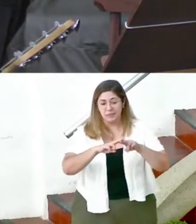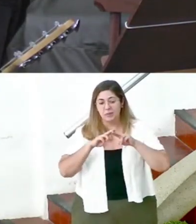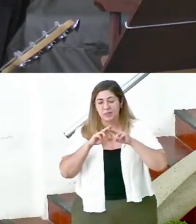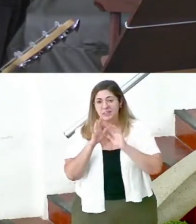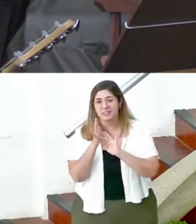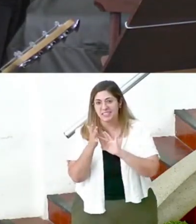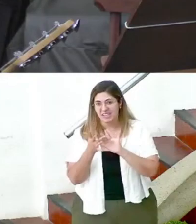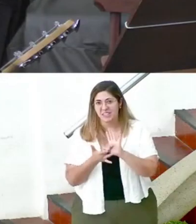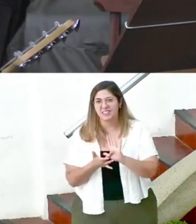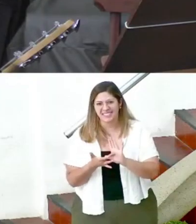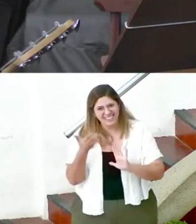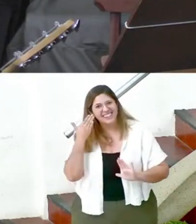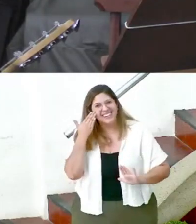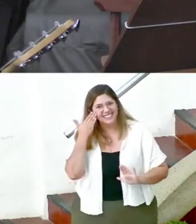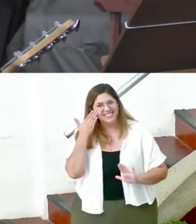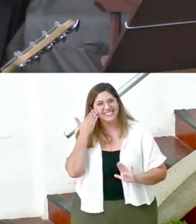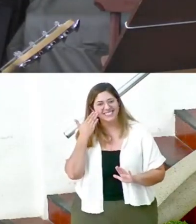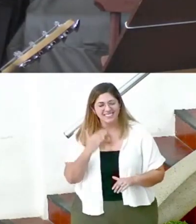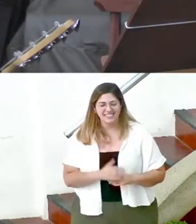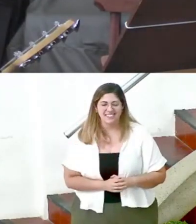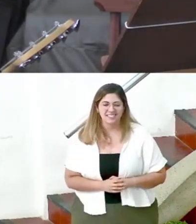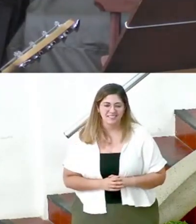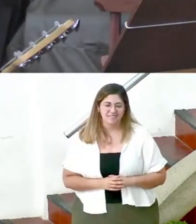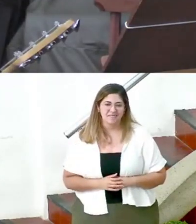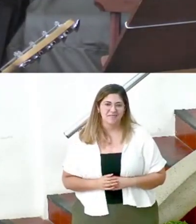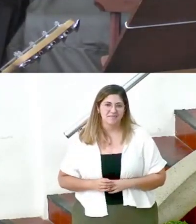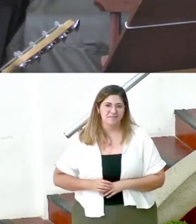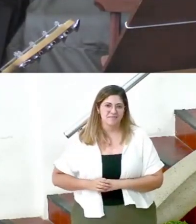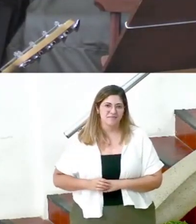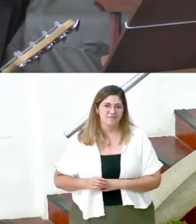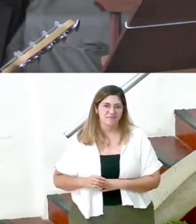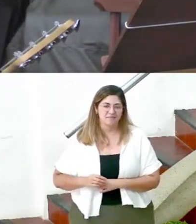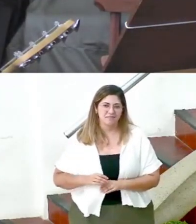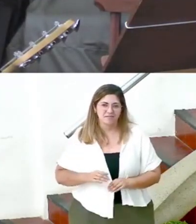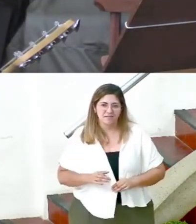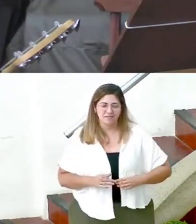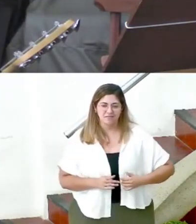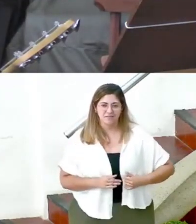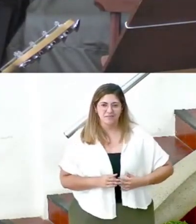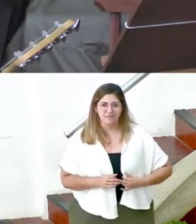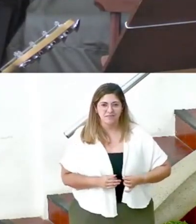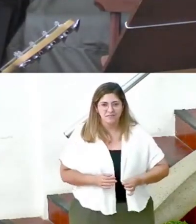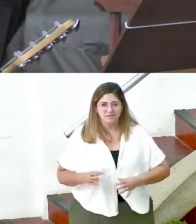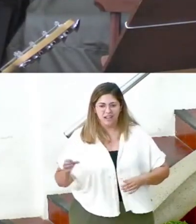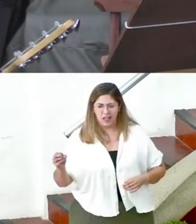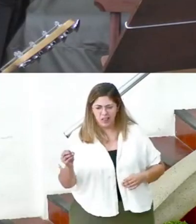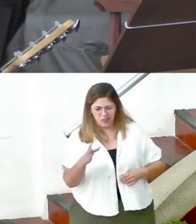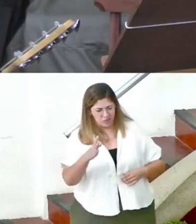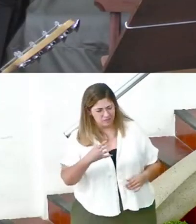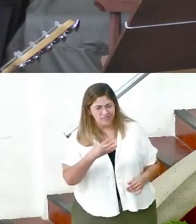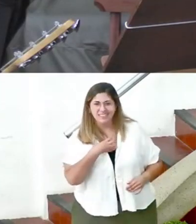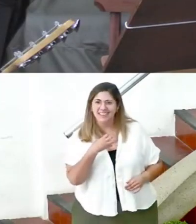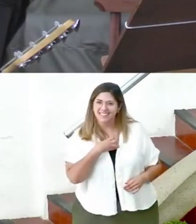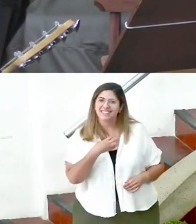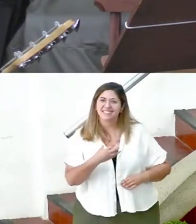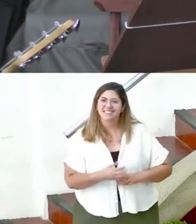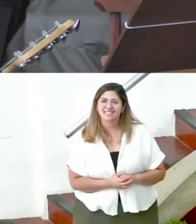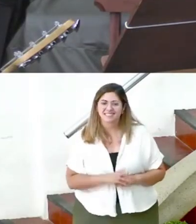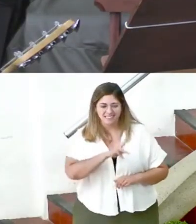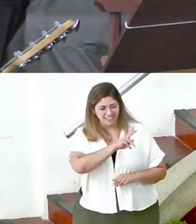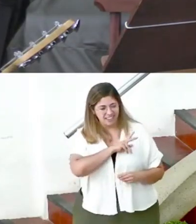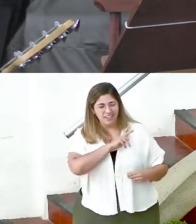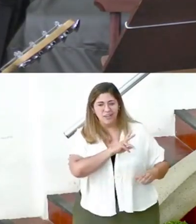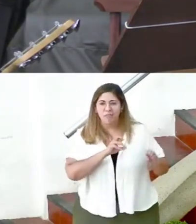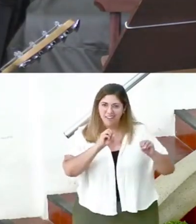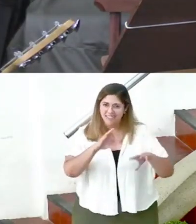você é meu filho e você também é meu filho, vocês são irmãos. Então isso é um estado novo que a gente recebeu. Então ele começa essa passagem